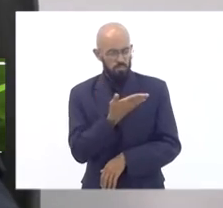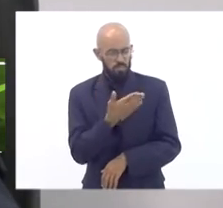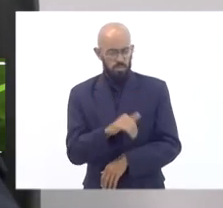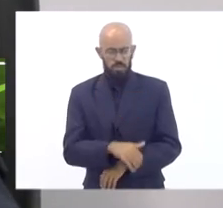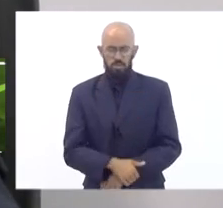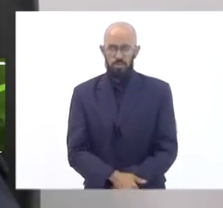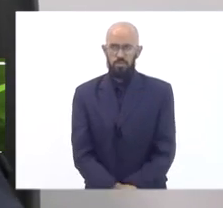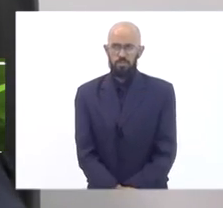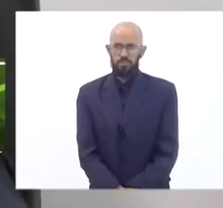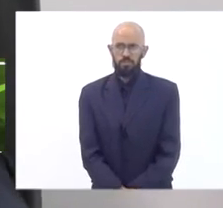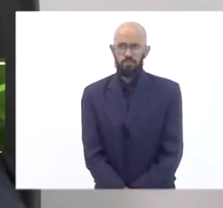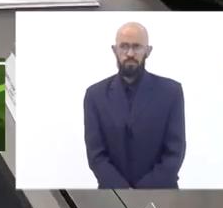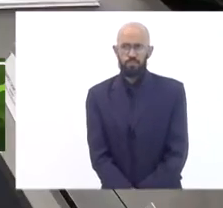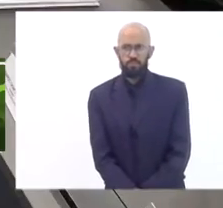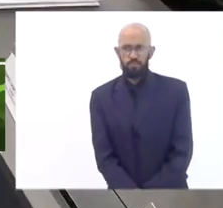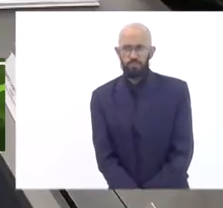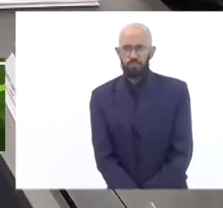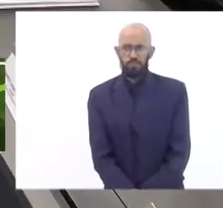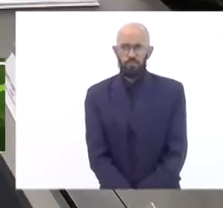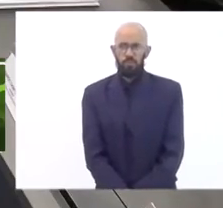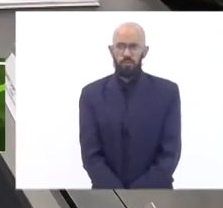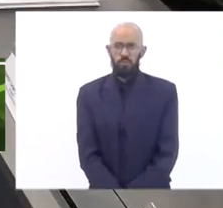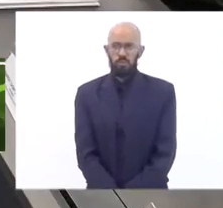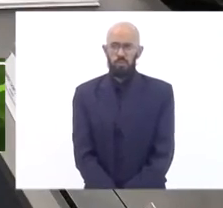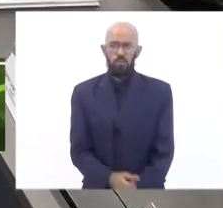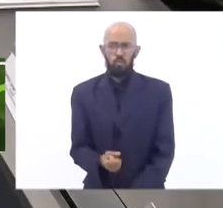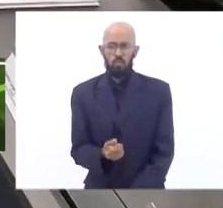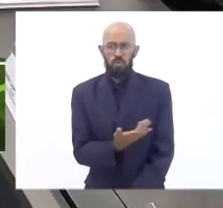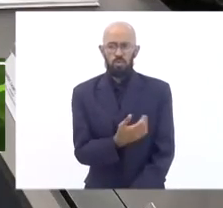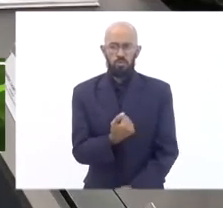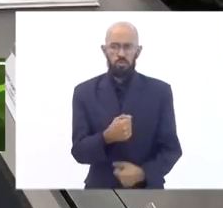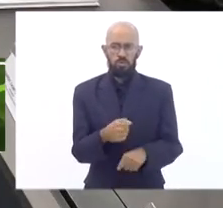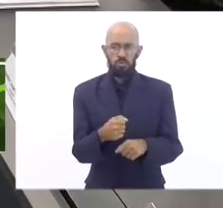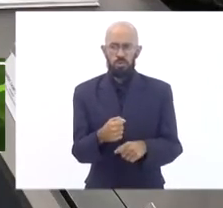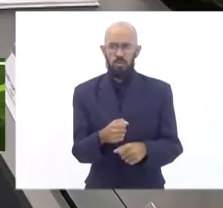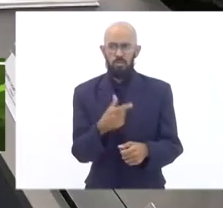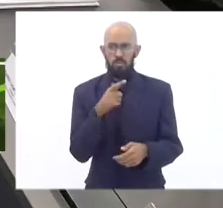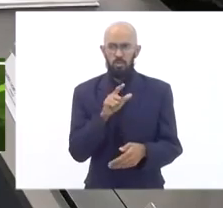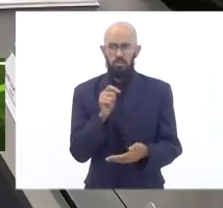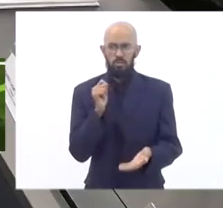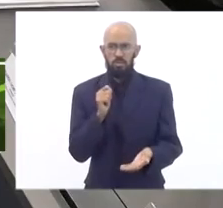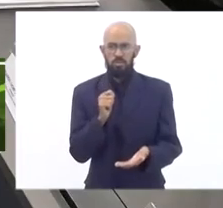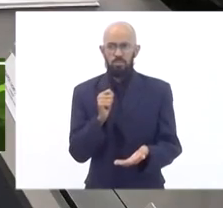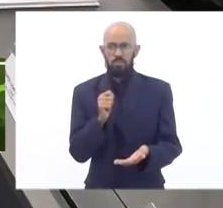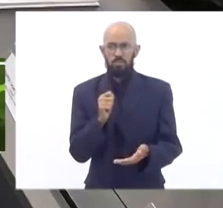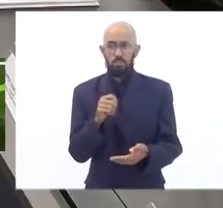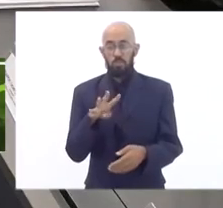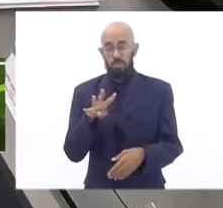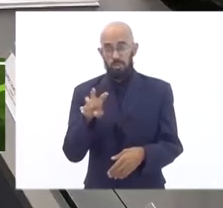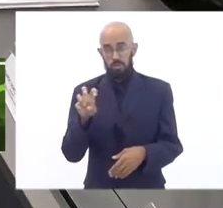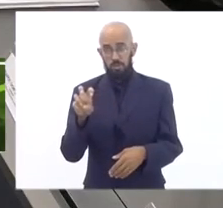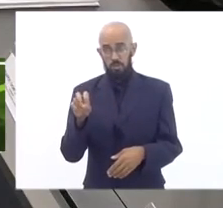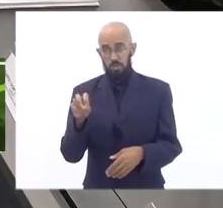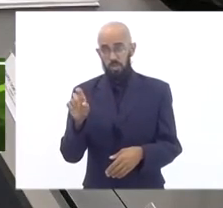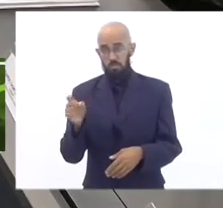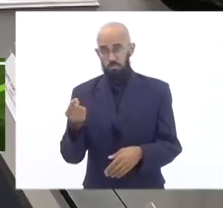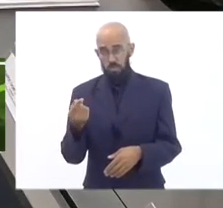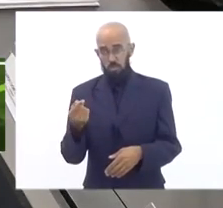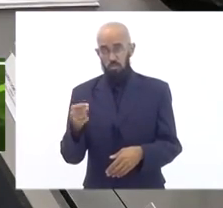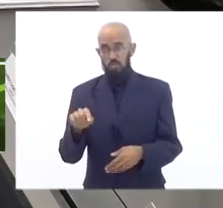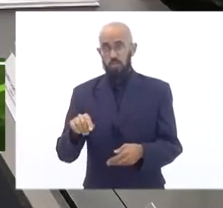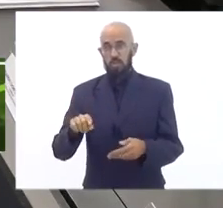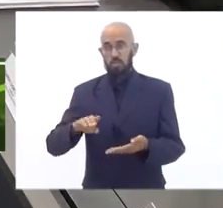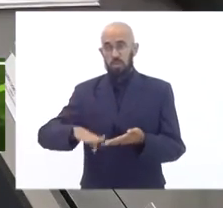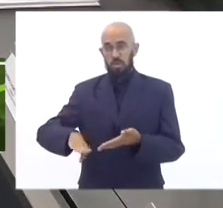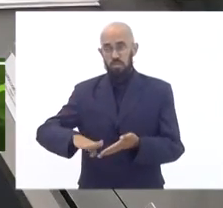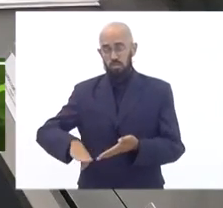Boa. Todo o custo operacional. Quanto teria de passageiro para poder custear todo o sistema? 450 mil seria para custear a parte operacional,